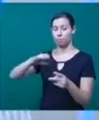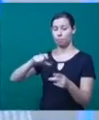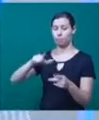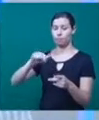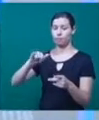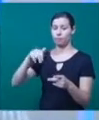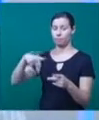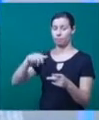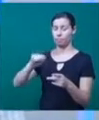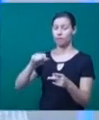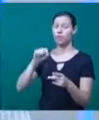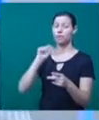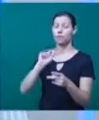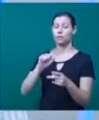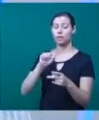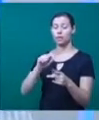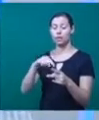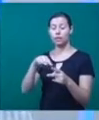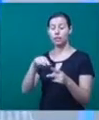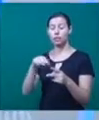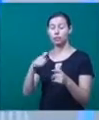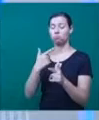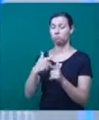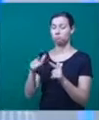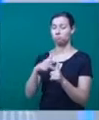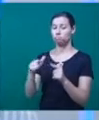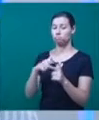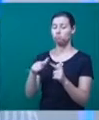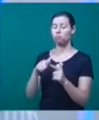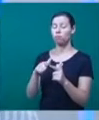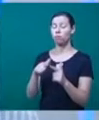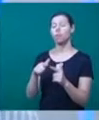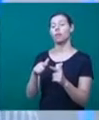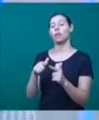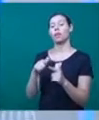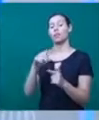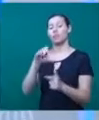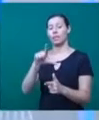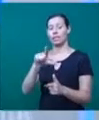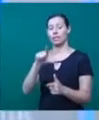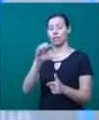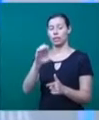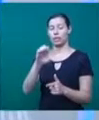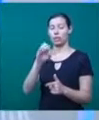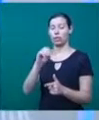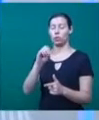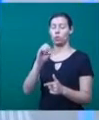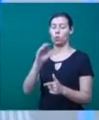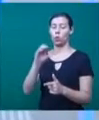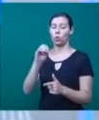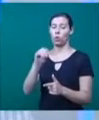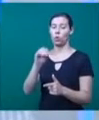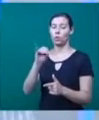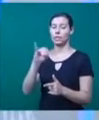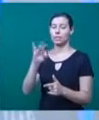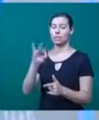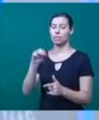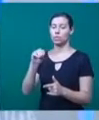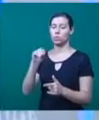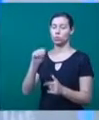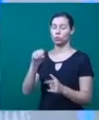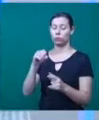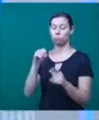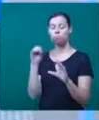neurônio. Então, por algum motivo, né, esse start, esse começo da doença, então o sistema